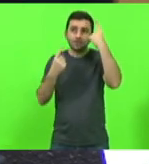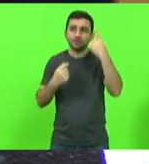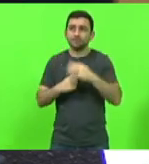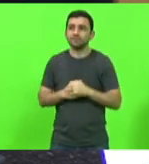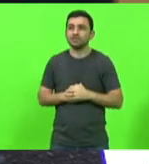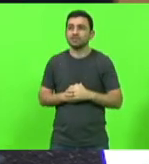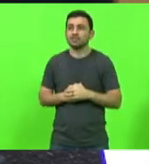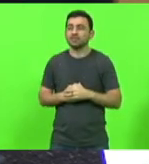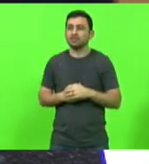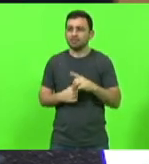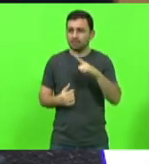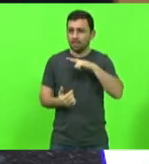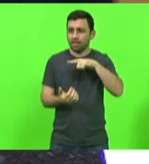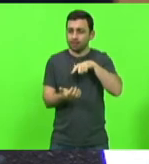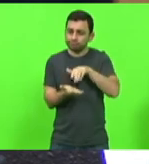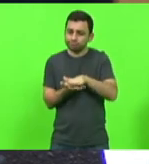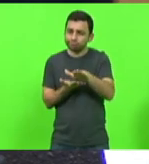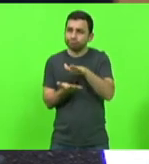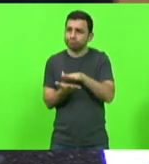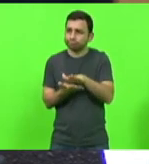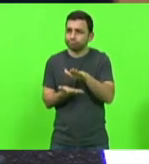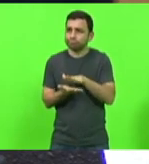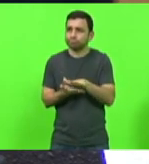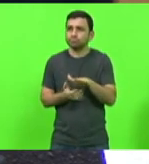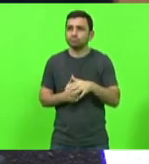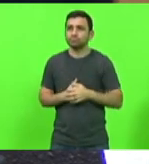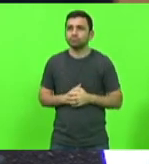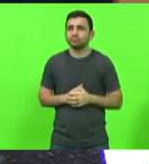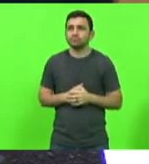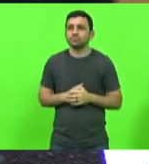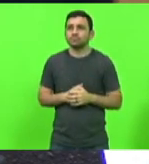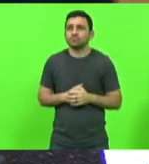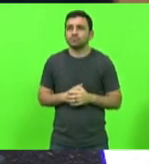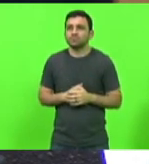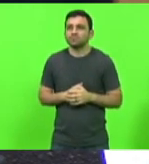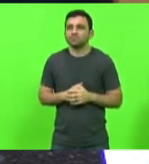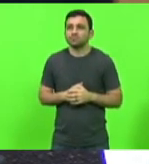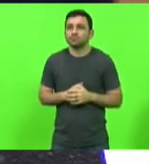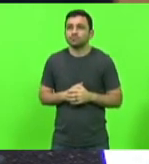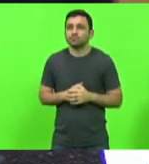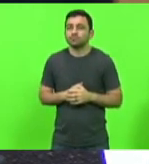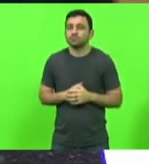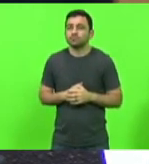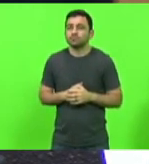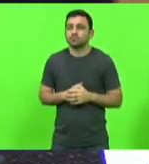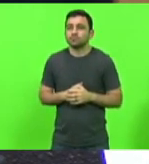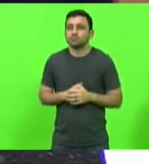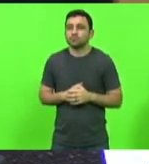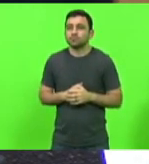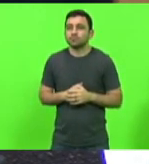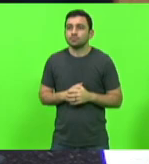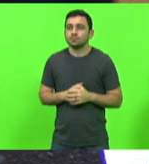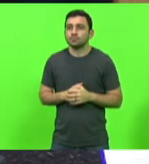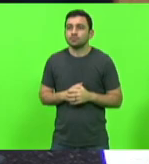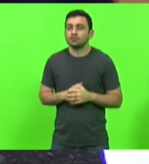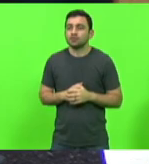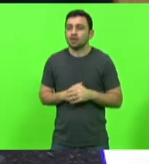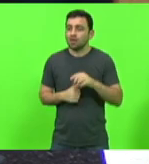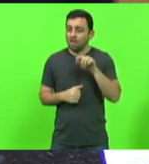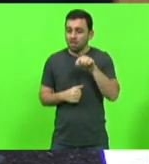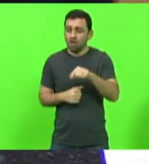mimeógrafo, eu peço o meu tempo regimental, não, não tem, estou na justificativa. Ele inventou o mimeógrafo,